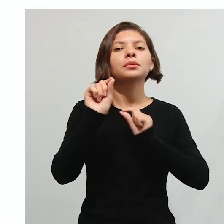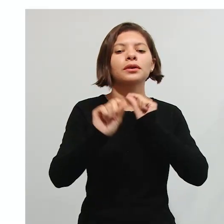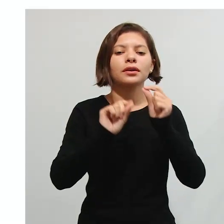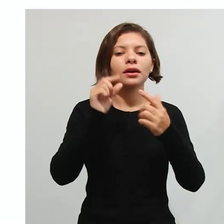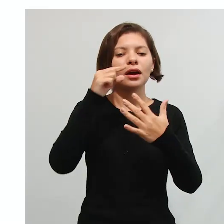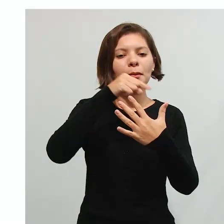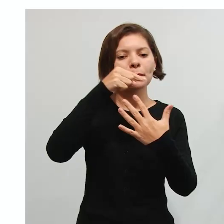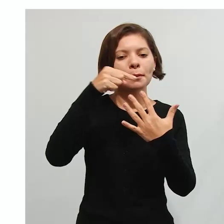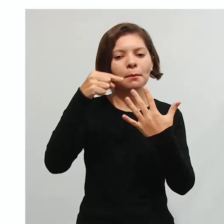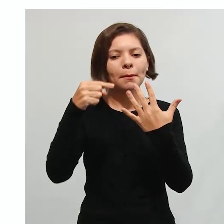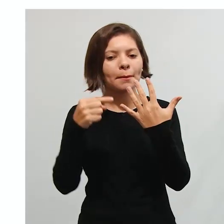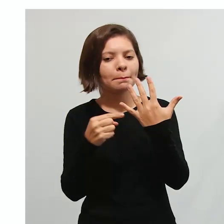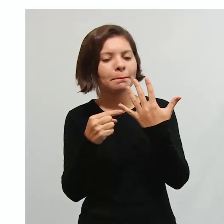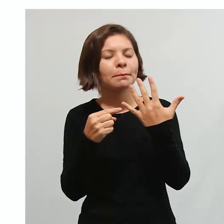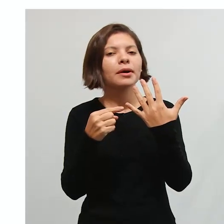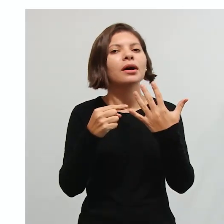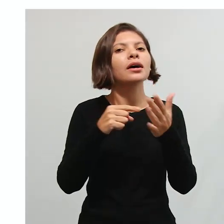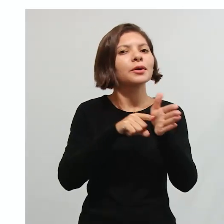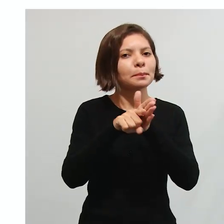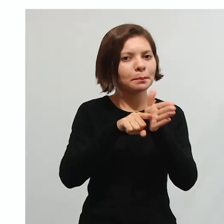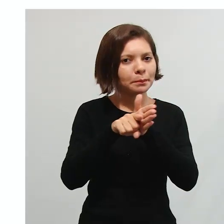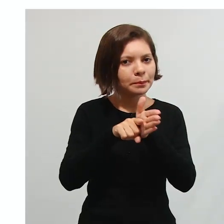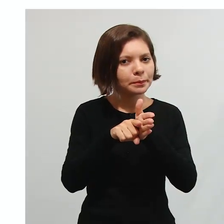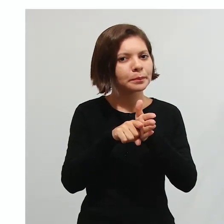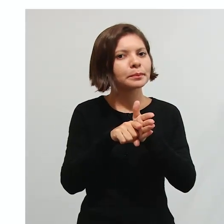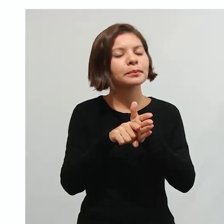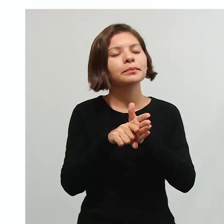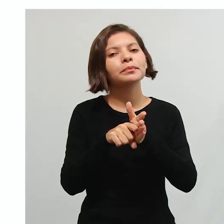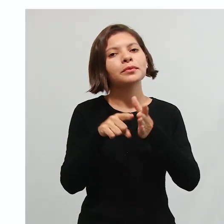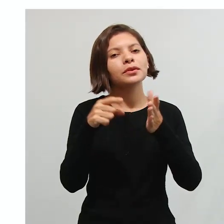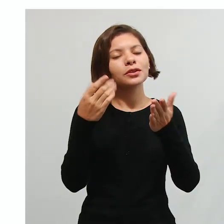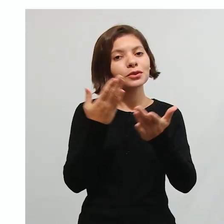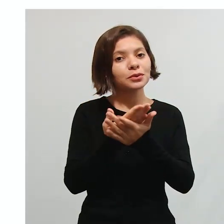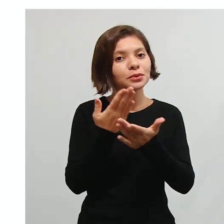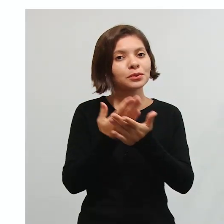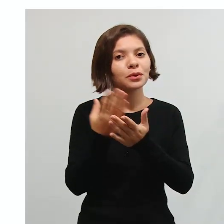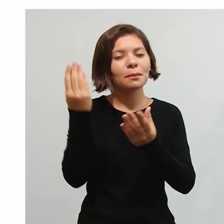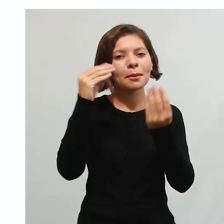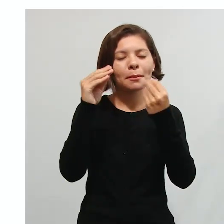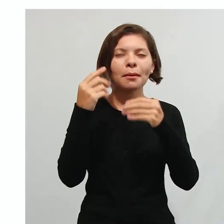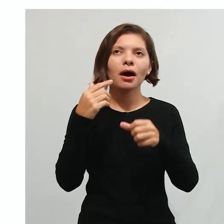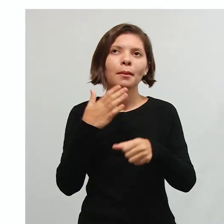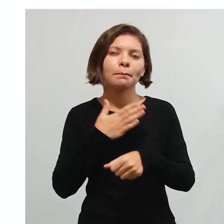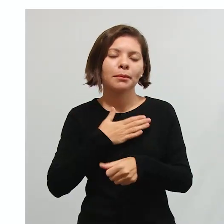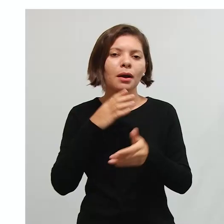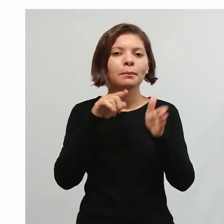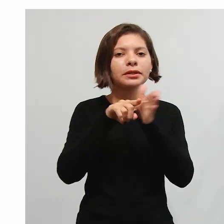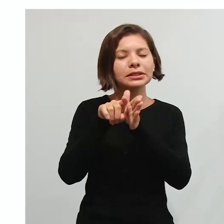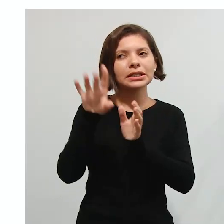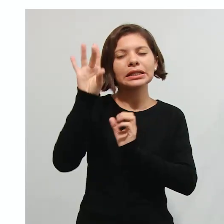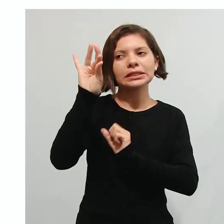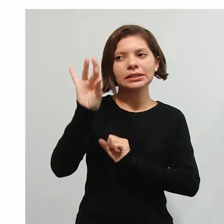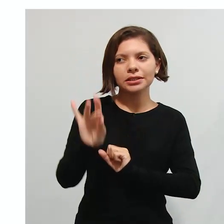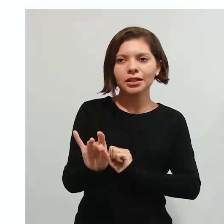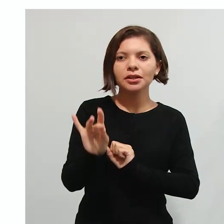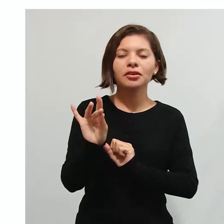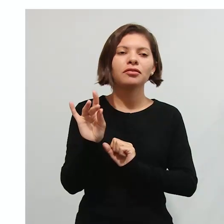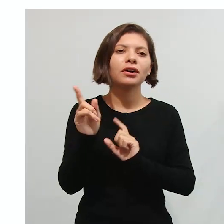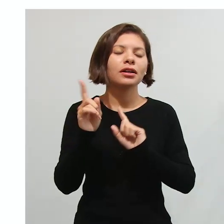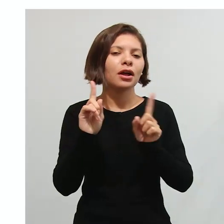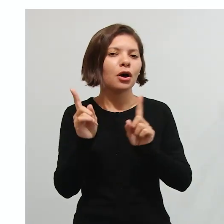vai Todas aquelas classificações de pesquisa que a gente estudou ali a gente vai colocar minha pesquisa é experimental é